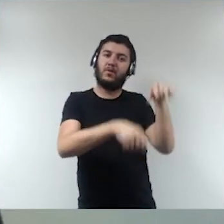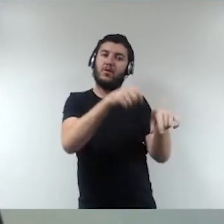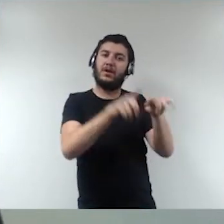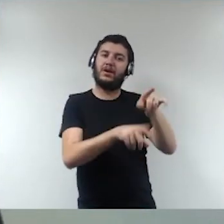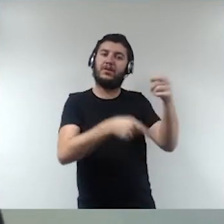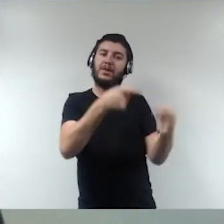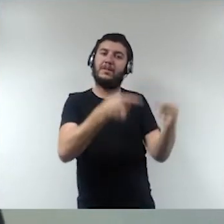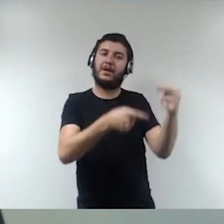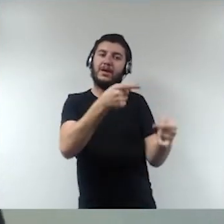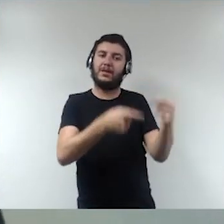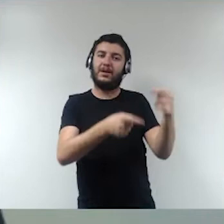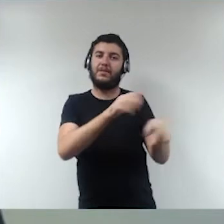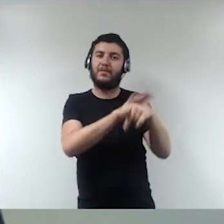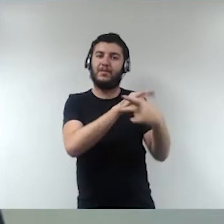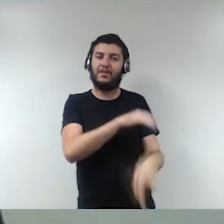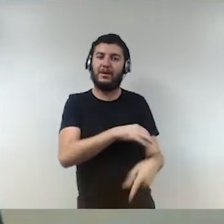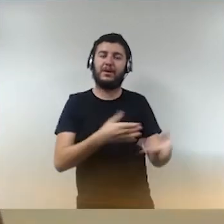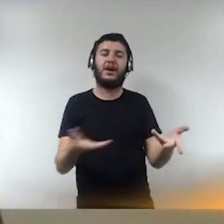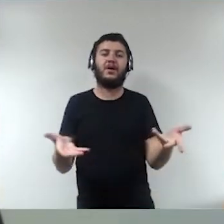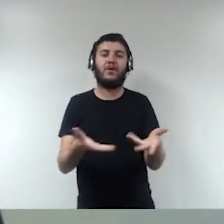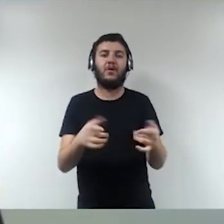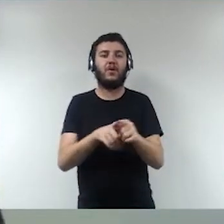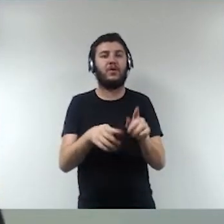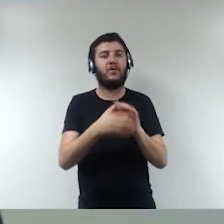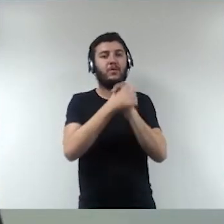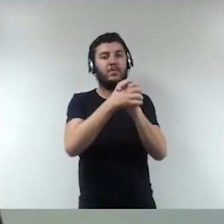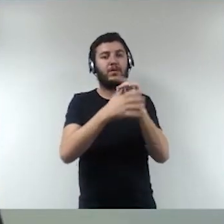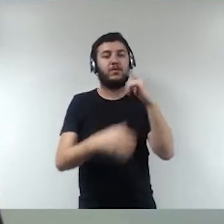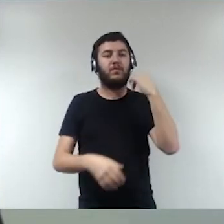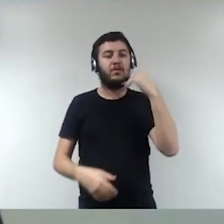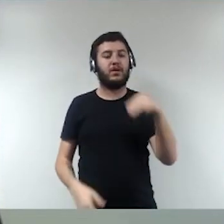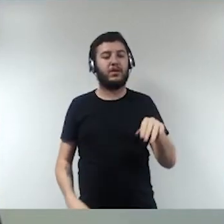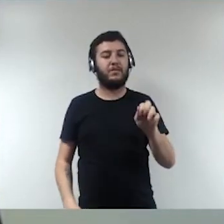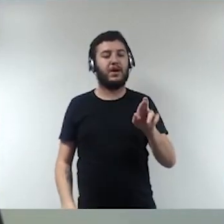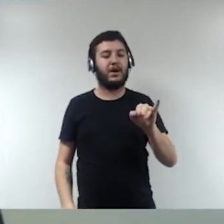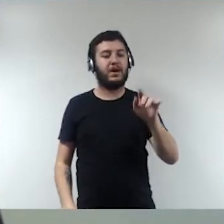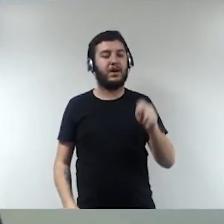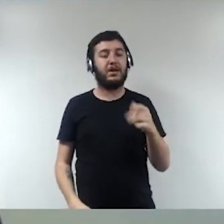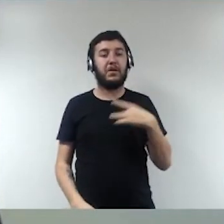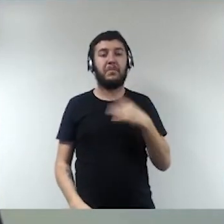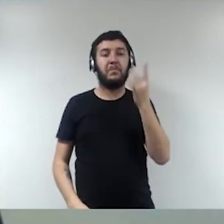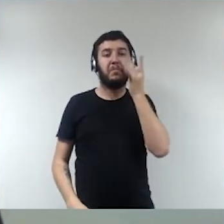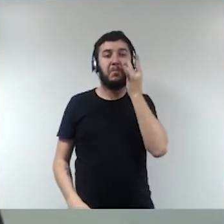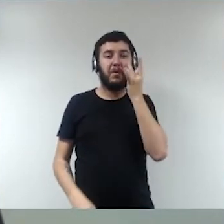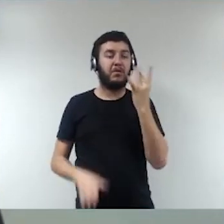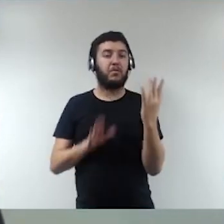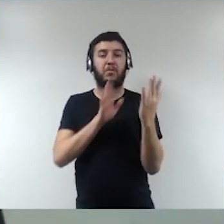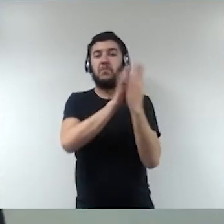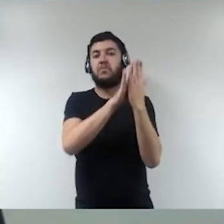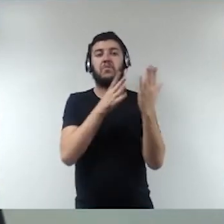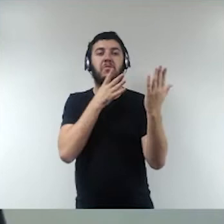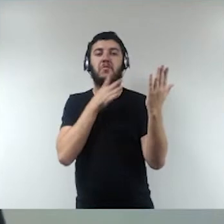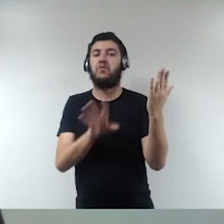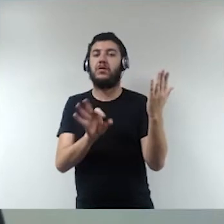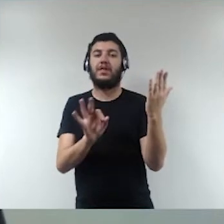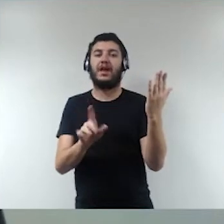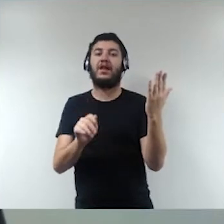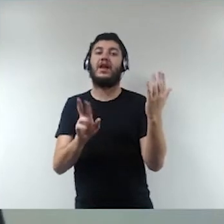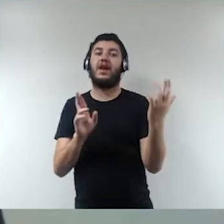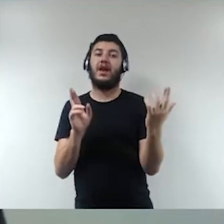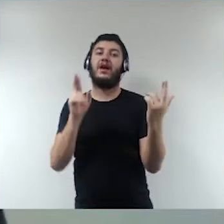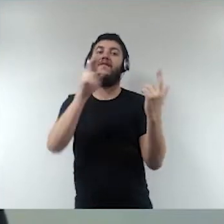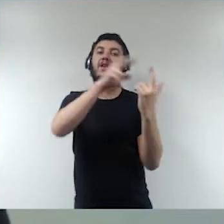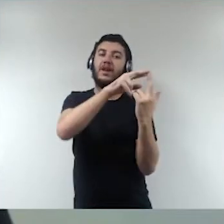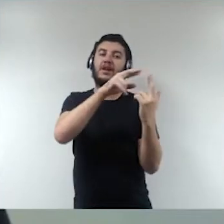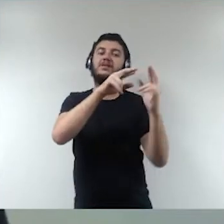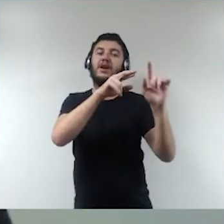nesse painel. Queria cumprimentar a doutora Maria Luciana, que eu não tive a honra de conhecer pessoalmente ainda, mas tem as melhores referências do presidente